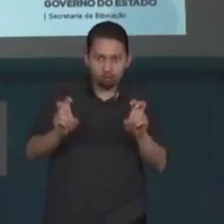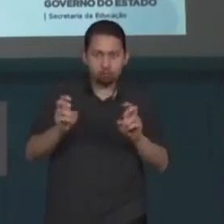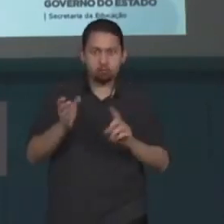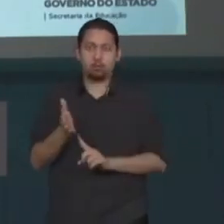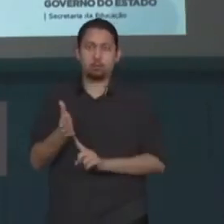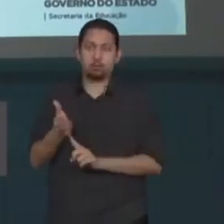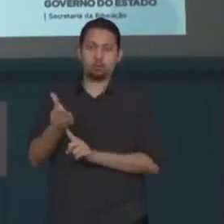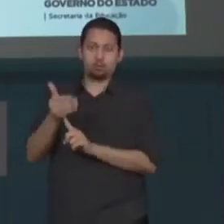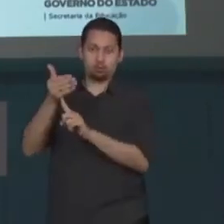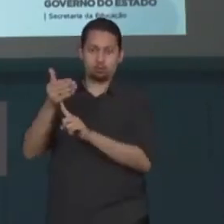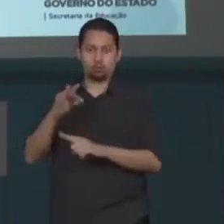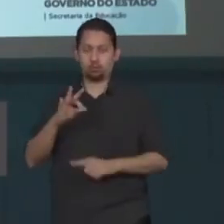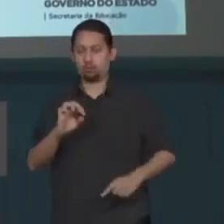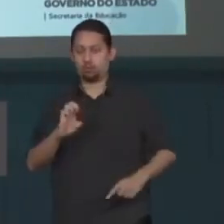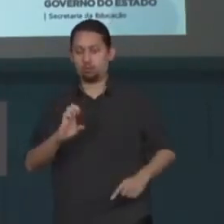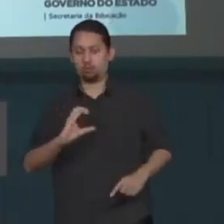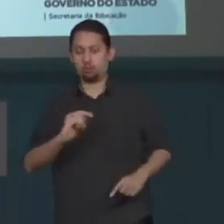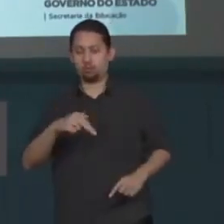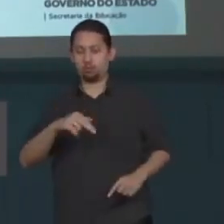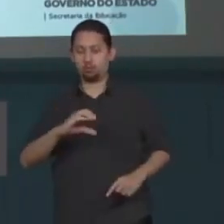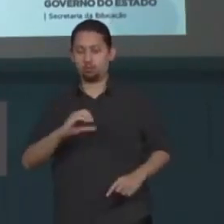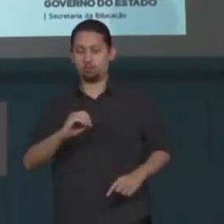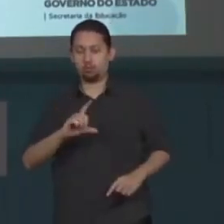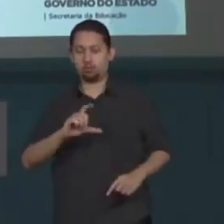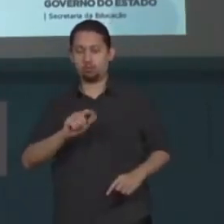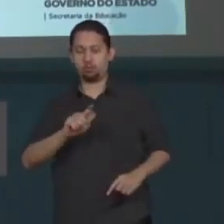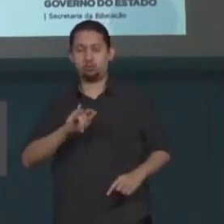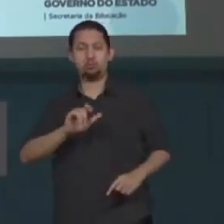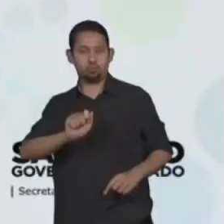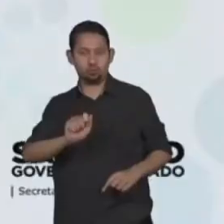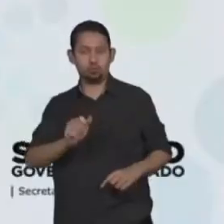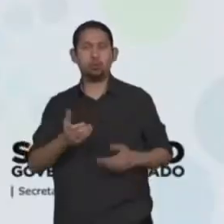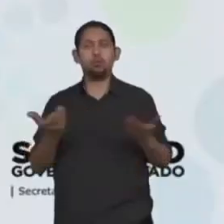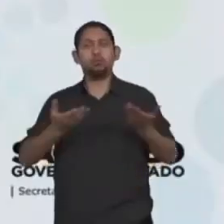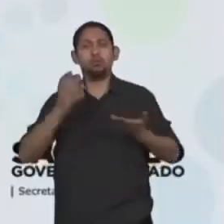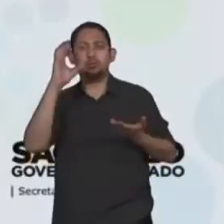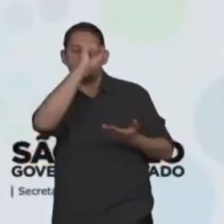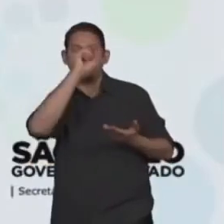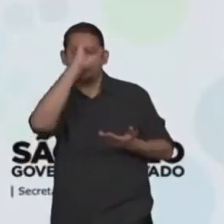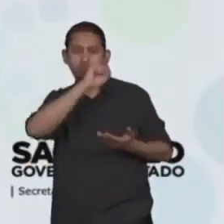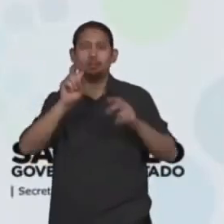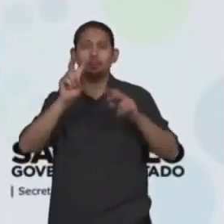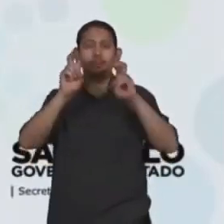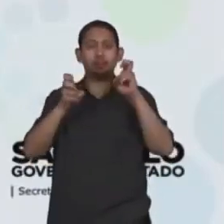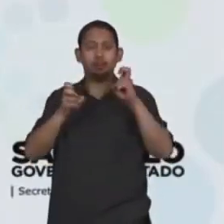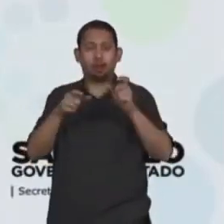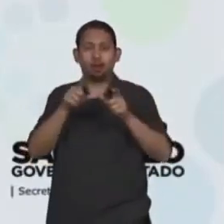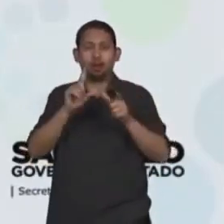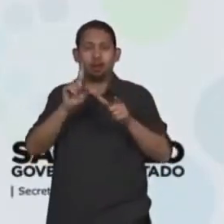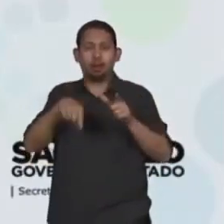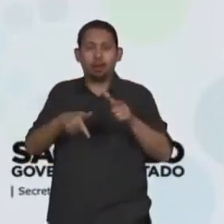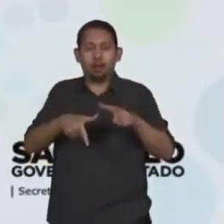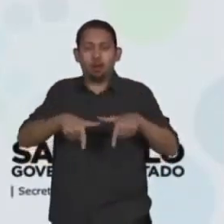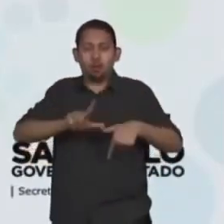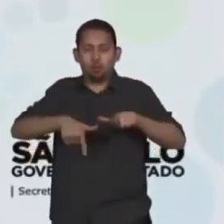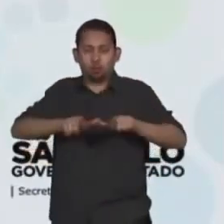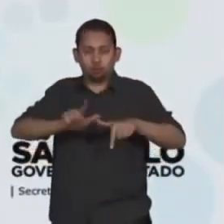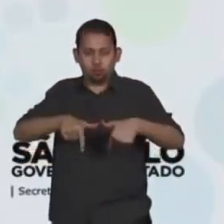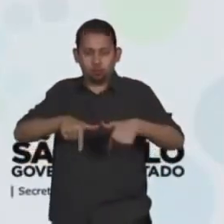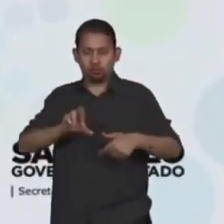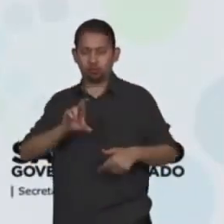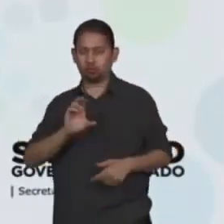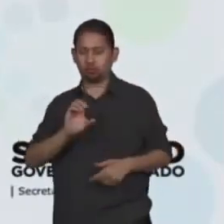aula de hoje nós vamos aprender o eixo temático da tecnologia, que é a robótica. Então, nós vamos ter uma aula hoje